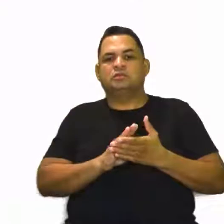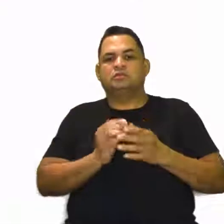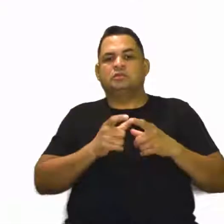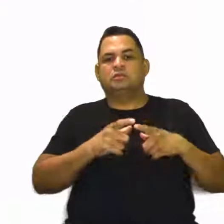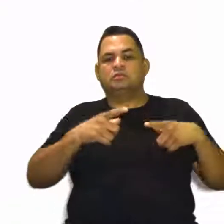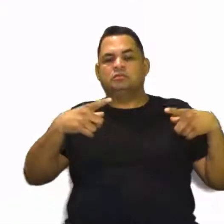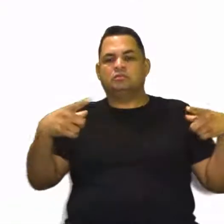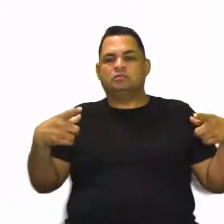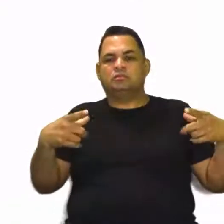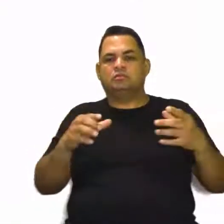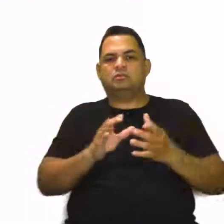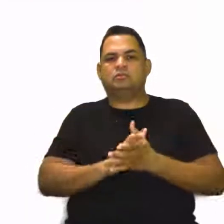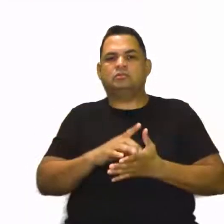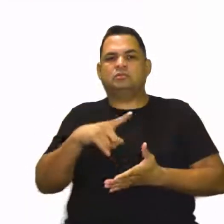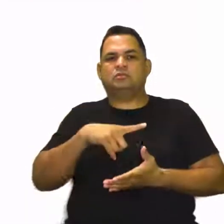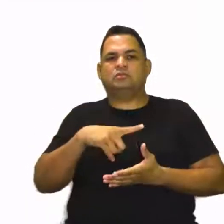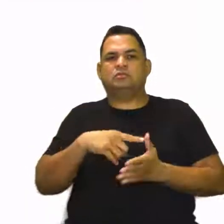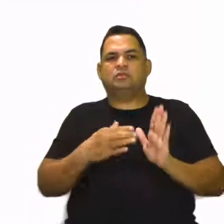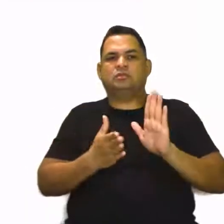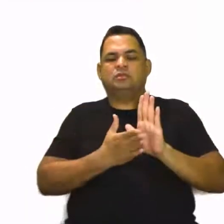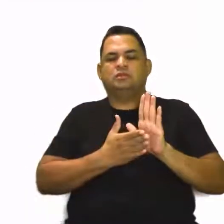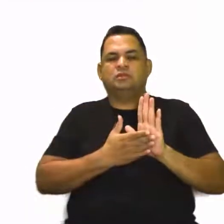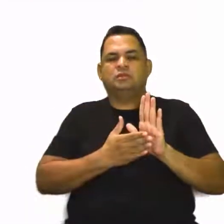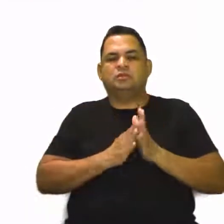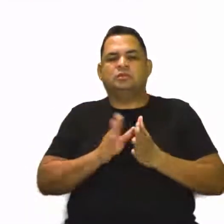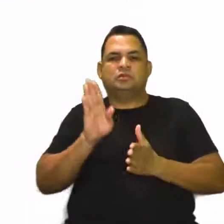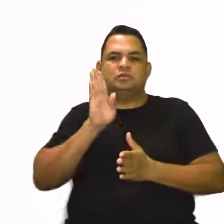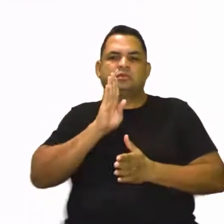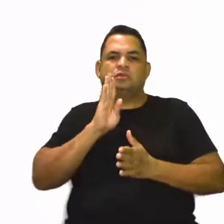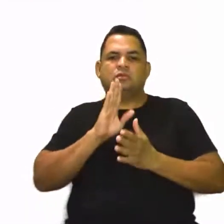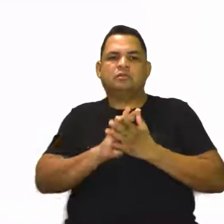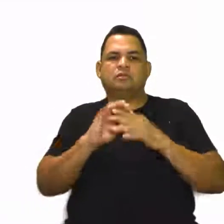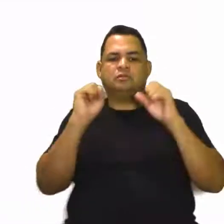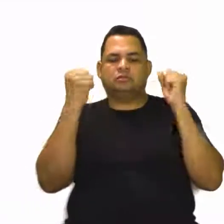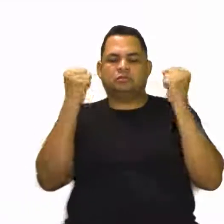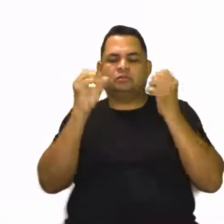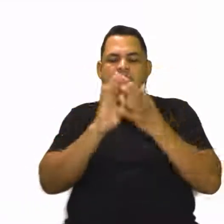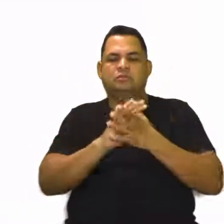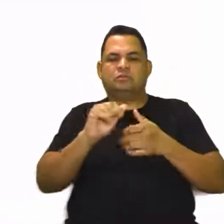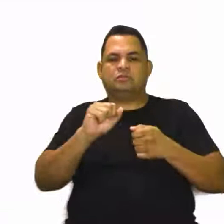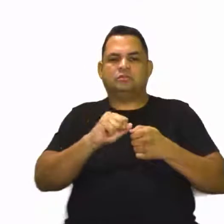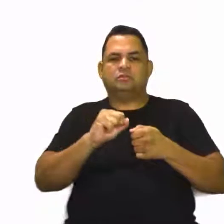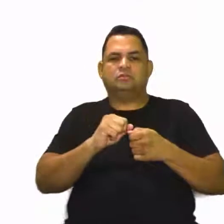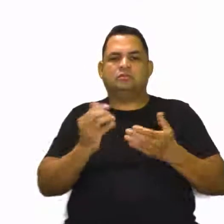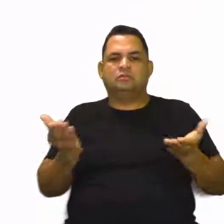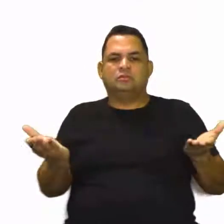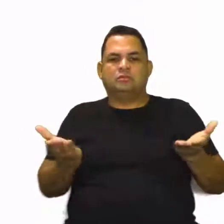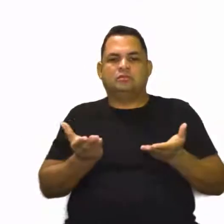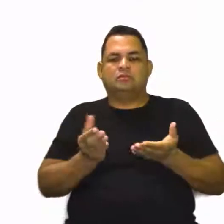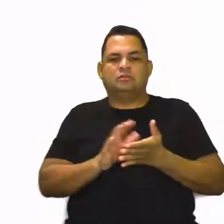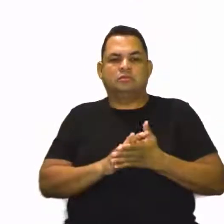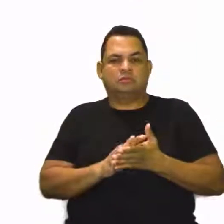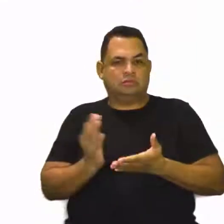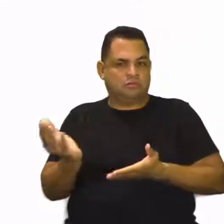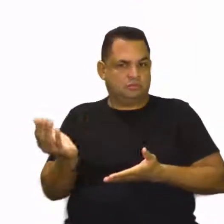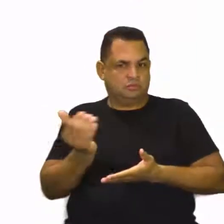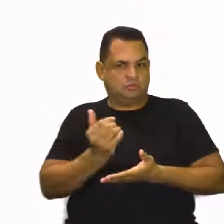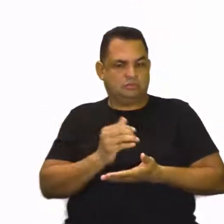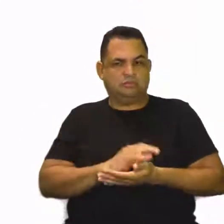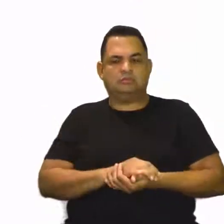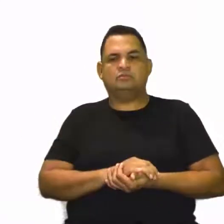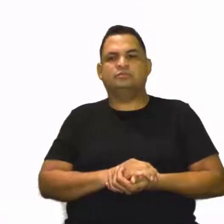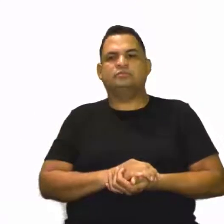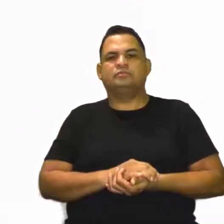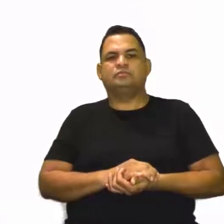prof? E a gente aí tem muita proposta legal de atividade para se realizar. E agora você vem aqui com a gente,